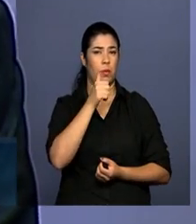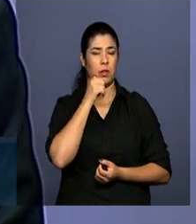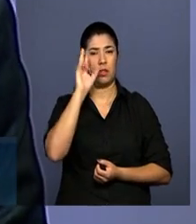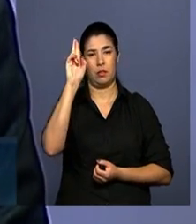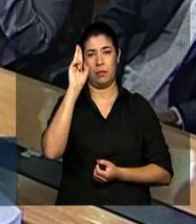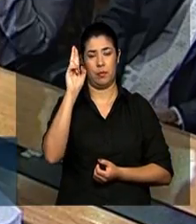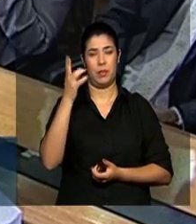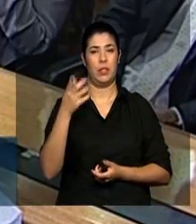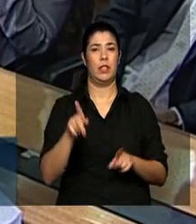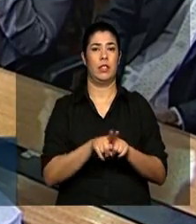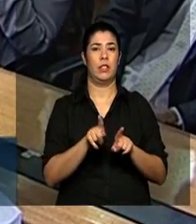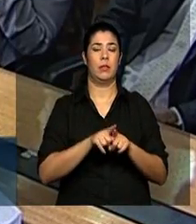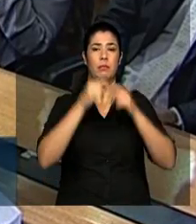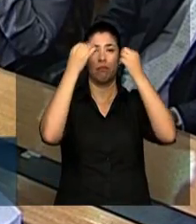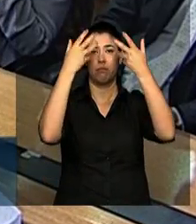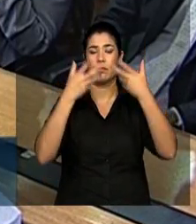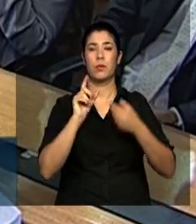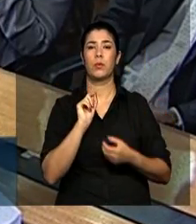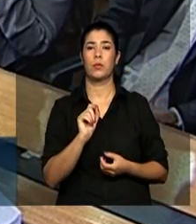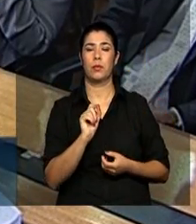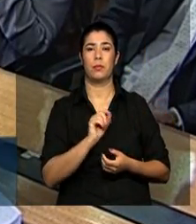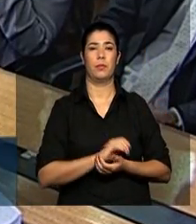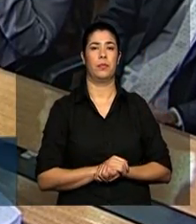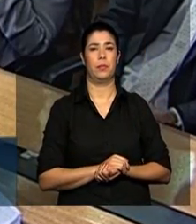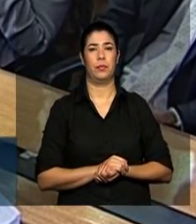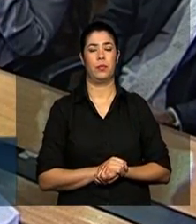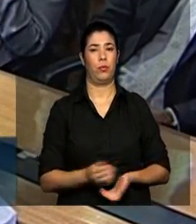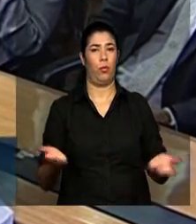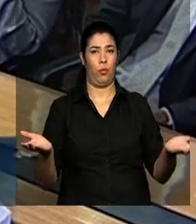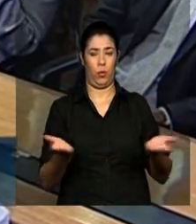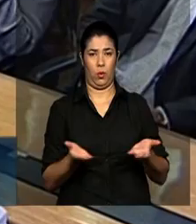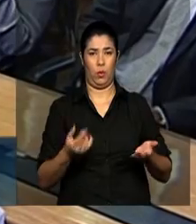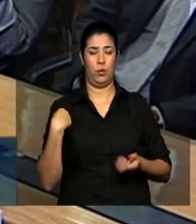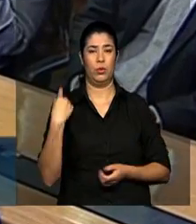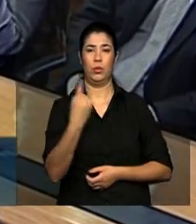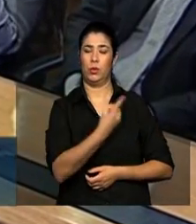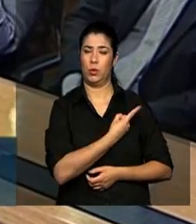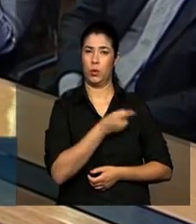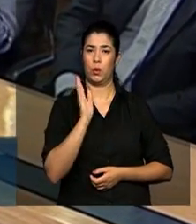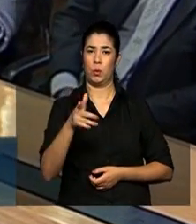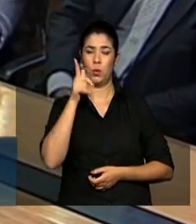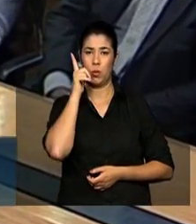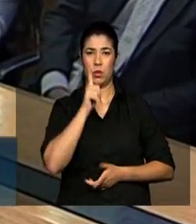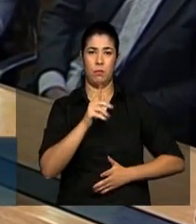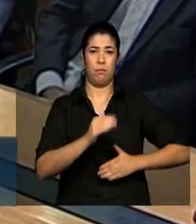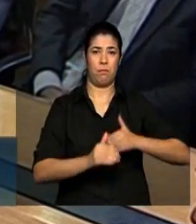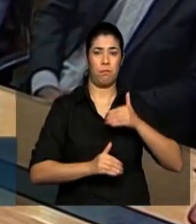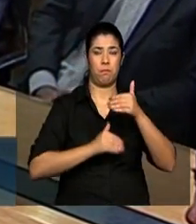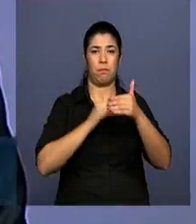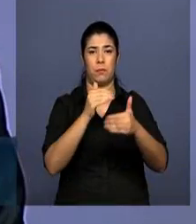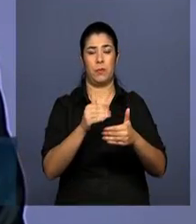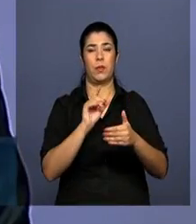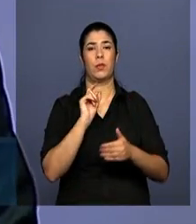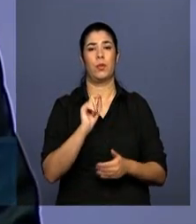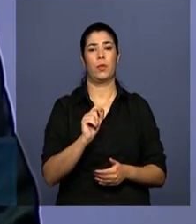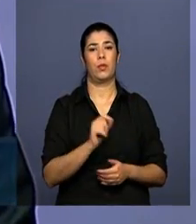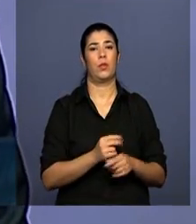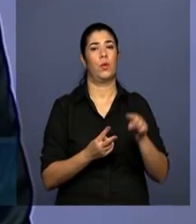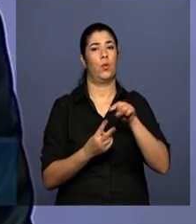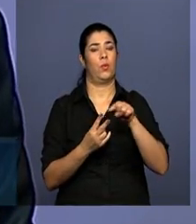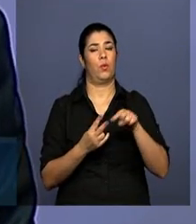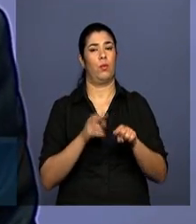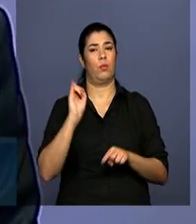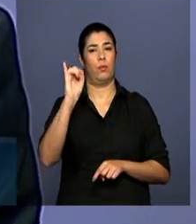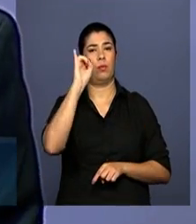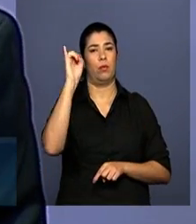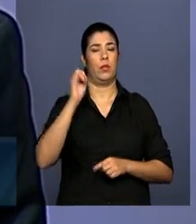presentes, e dizer basicamente o seguinte: hoje, nós avançamos em dois grandes